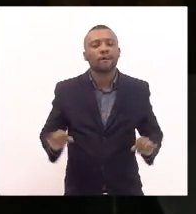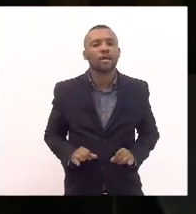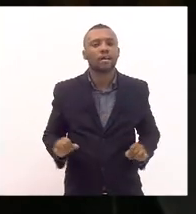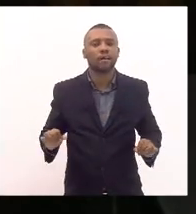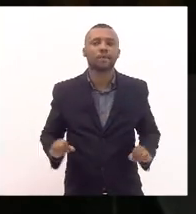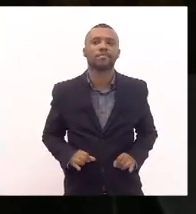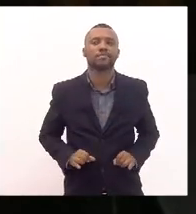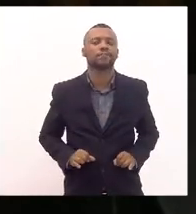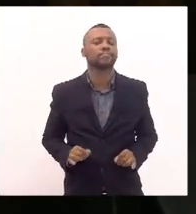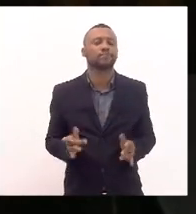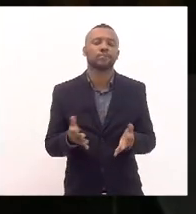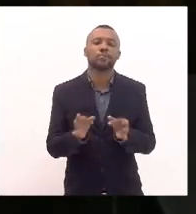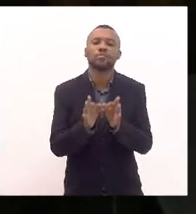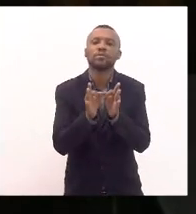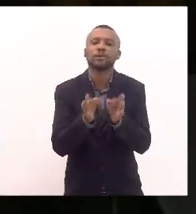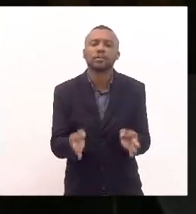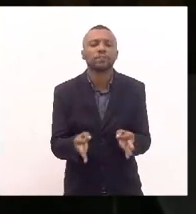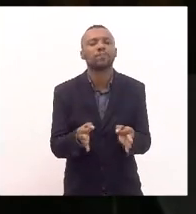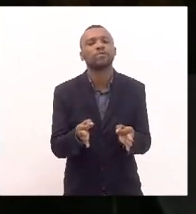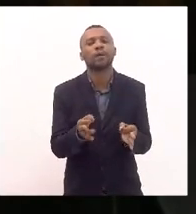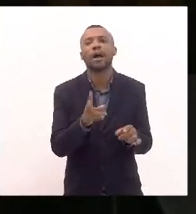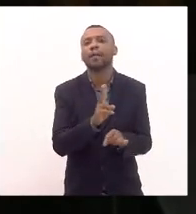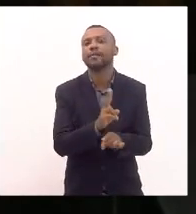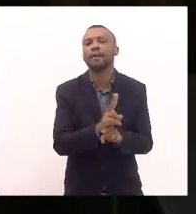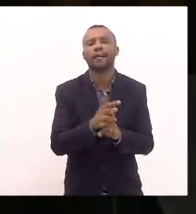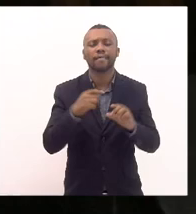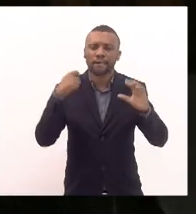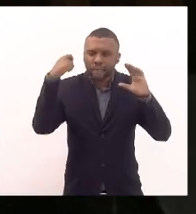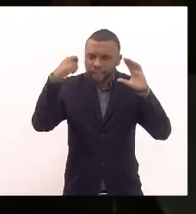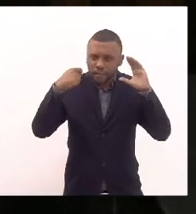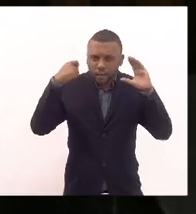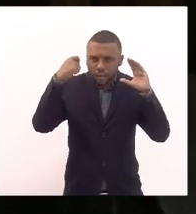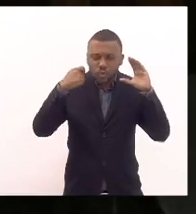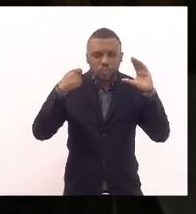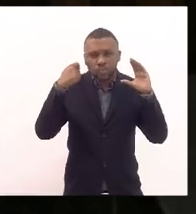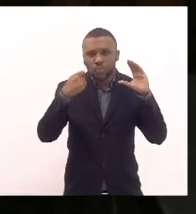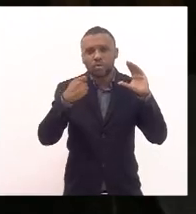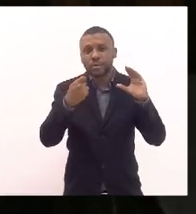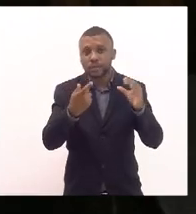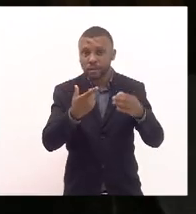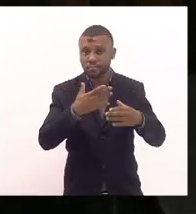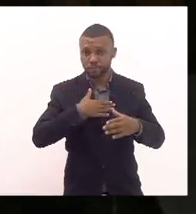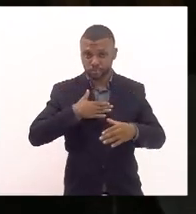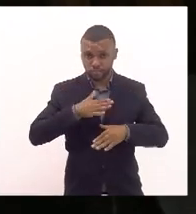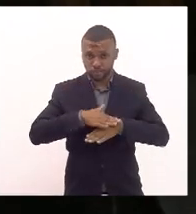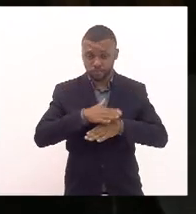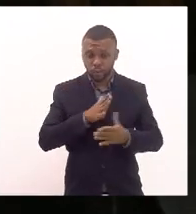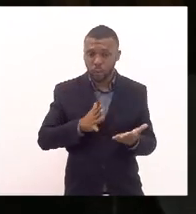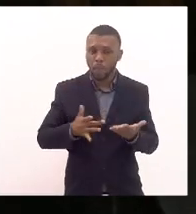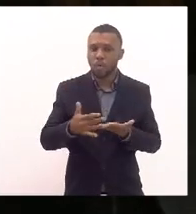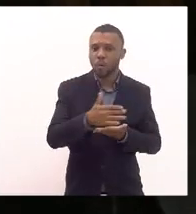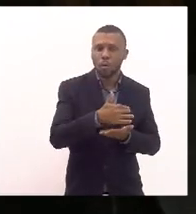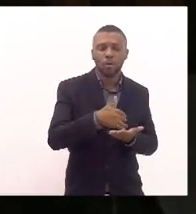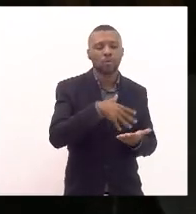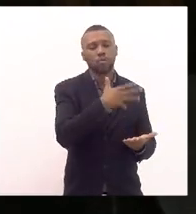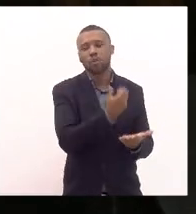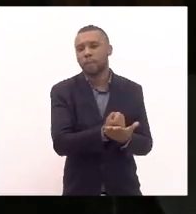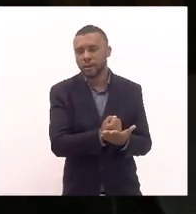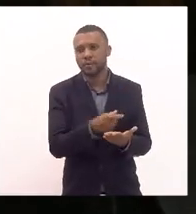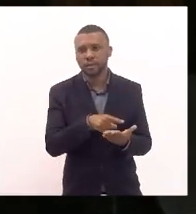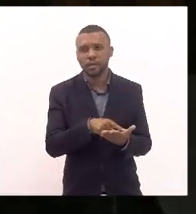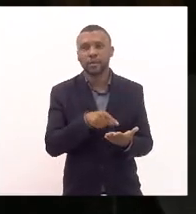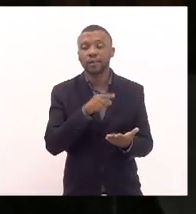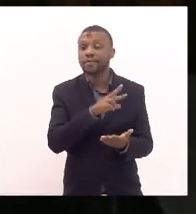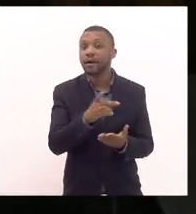por um simples atendimento vídeos que estão M após que estão que